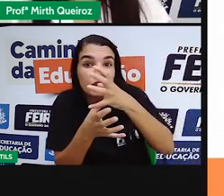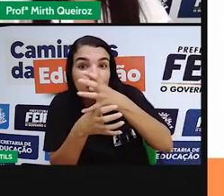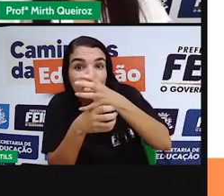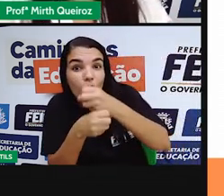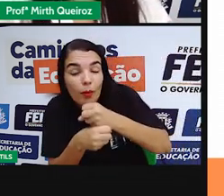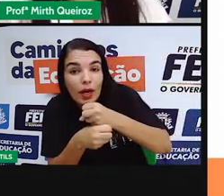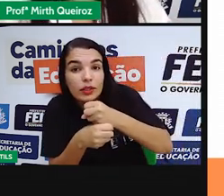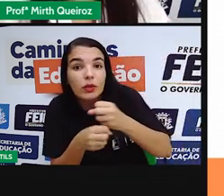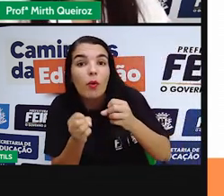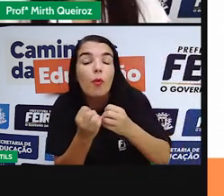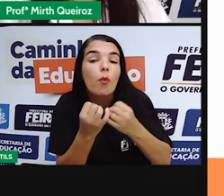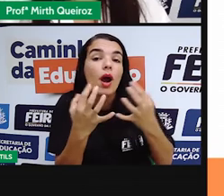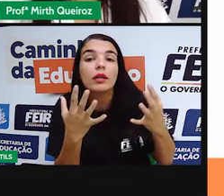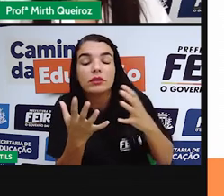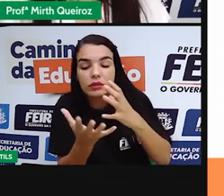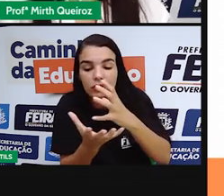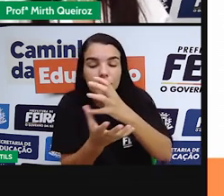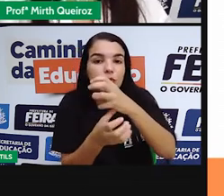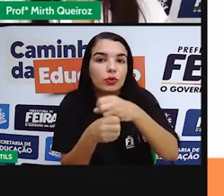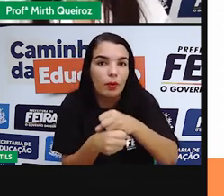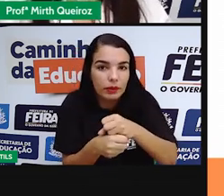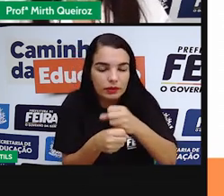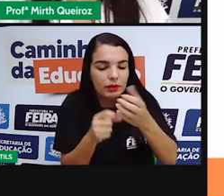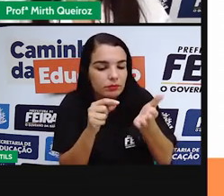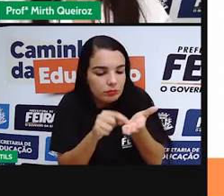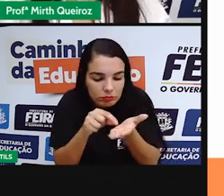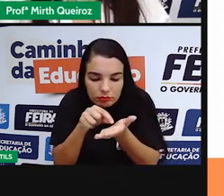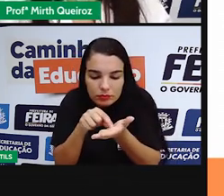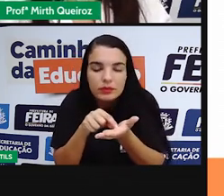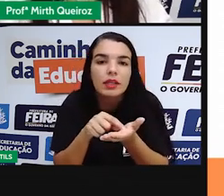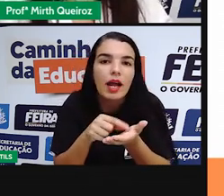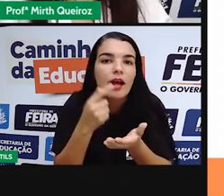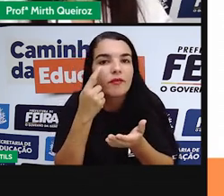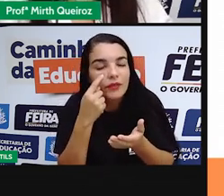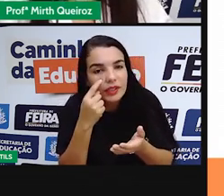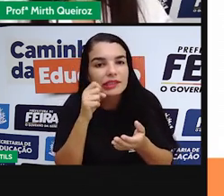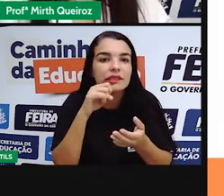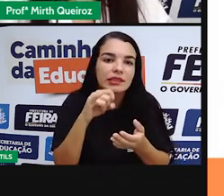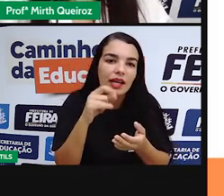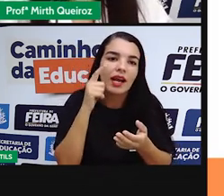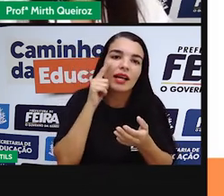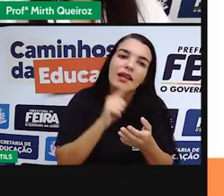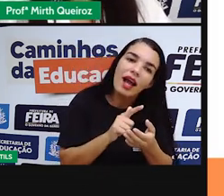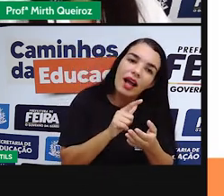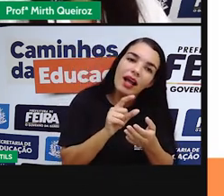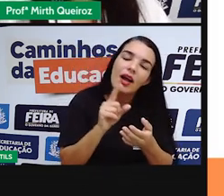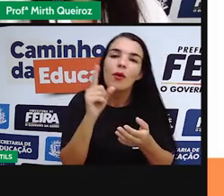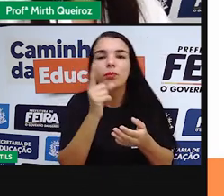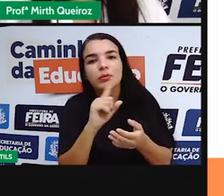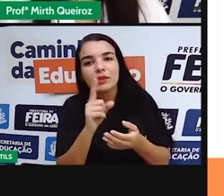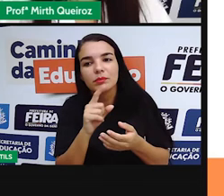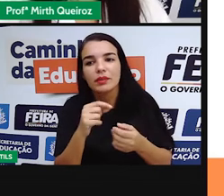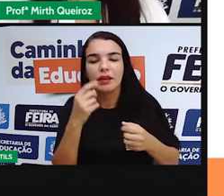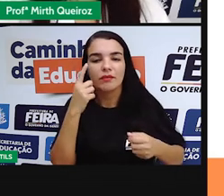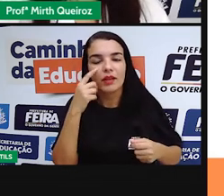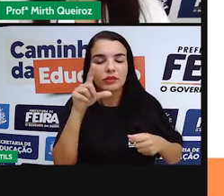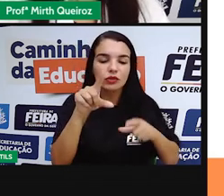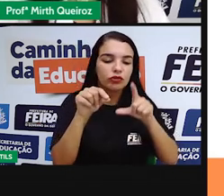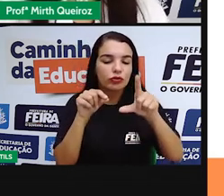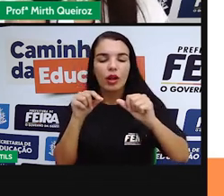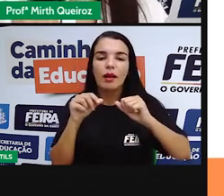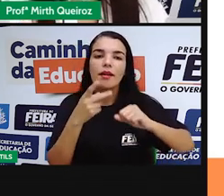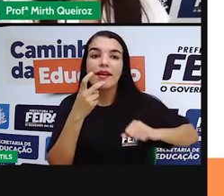quiserem que participem da brincadeira. E aí cada um vai colocar uma quantidade na mão